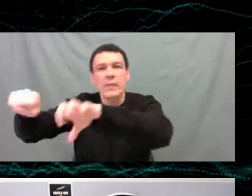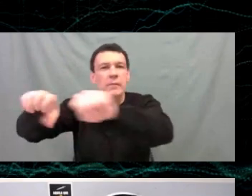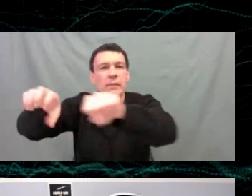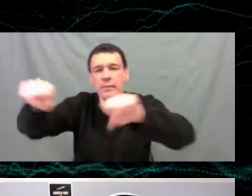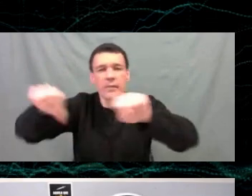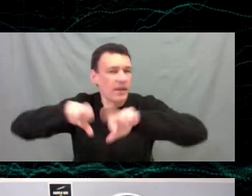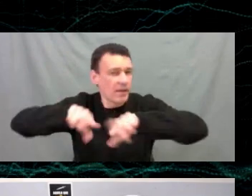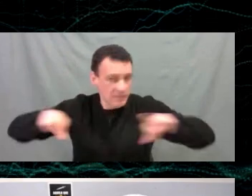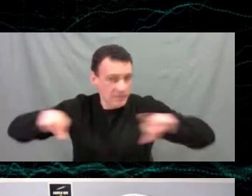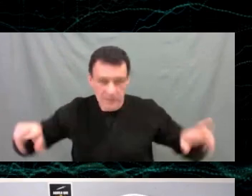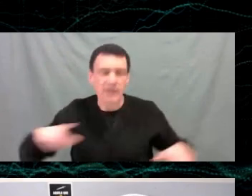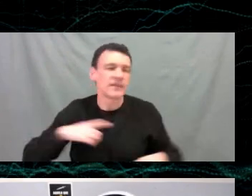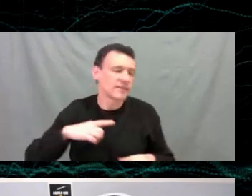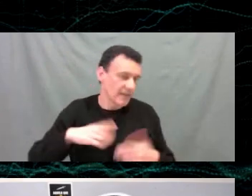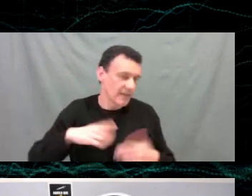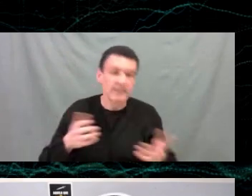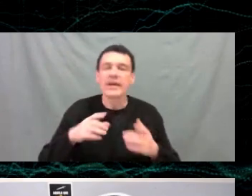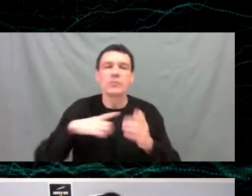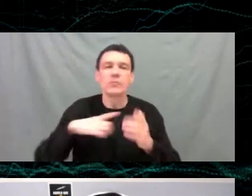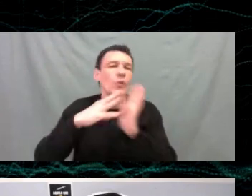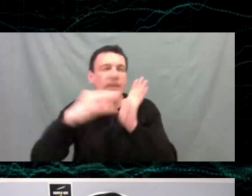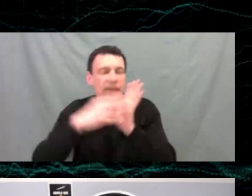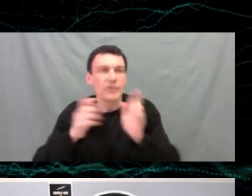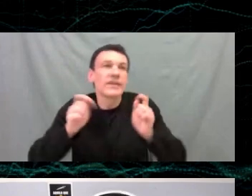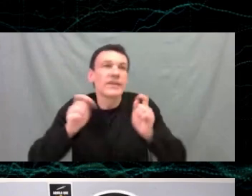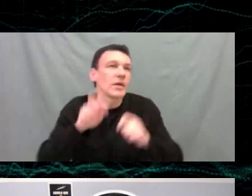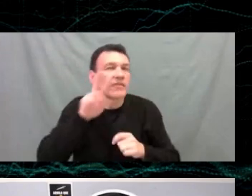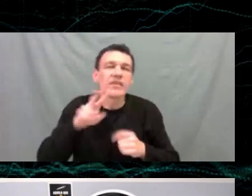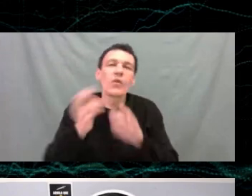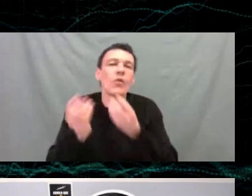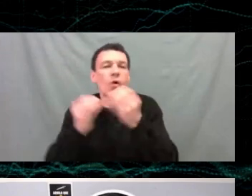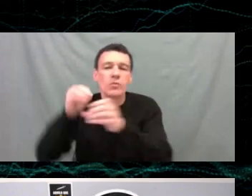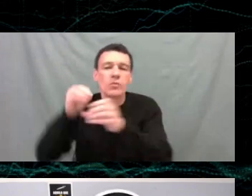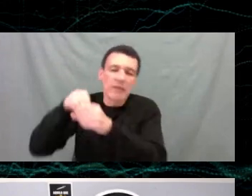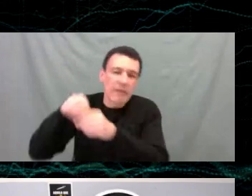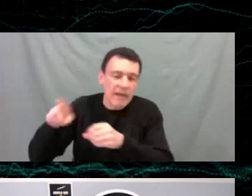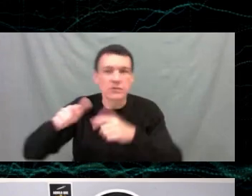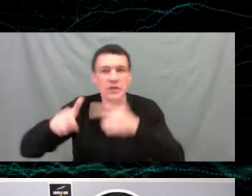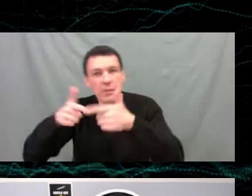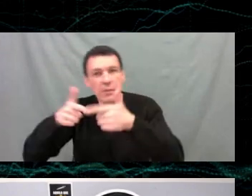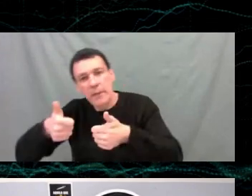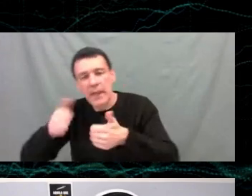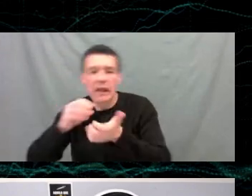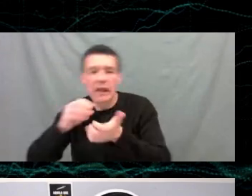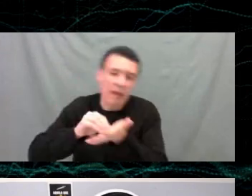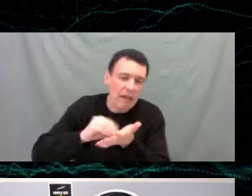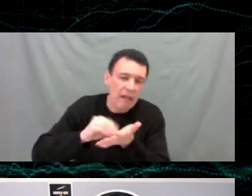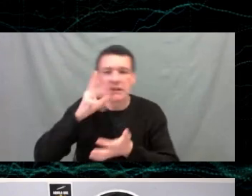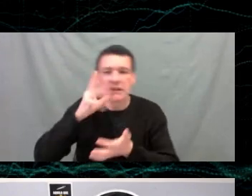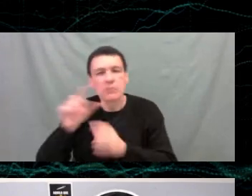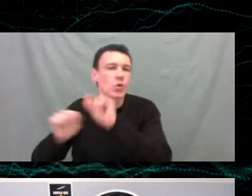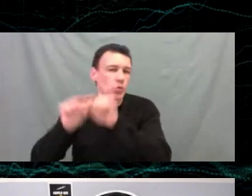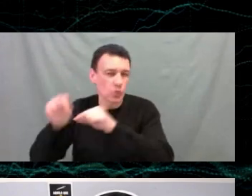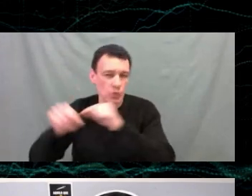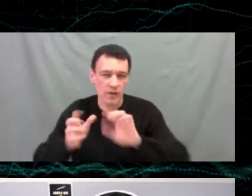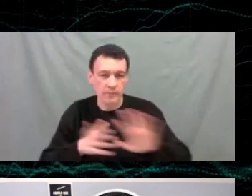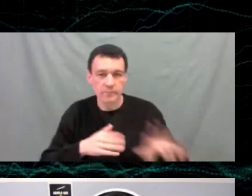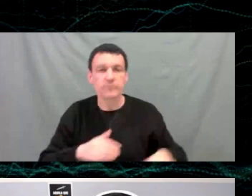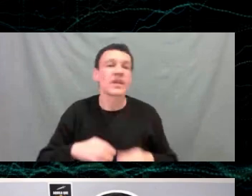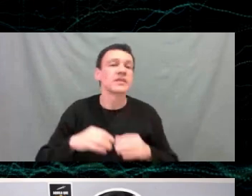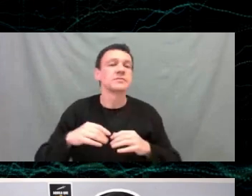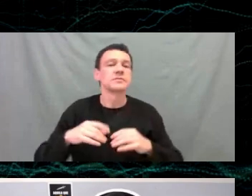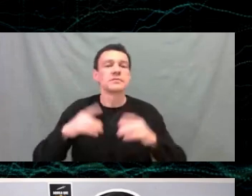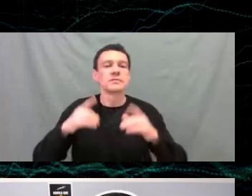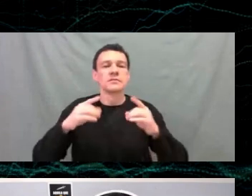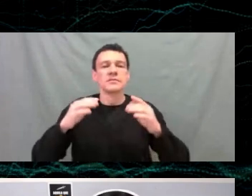tem template para ver como que ele está funcionando, como é que está a saúde dele, tá? Esse link aqui, eu não vou clicar para não perder tempo, mas vai estar lá